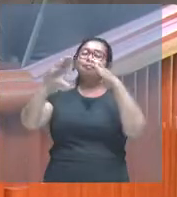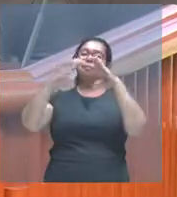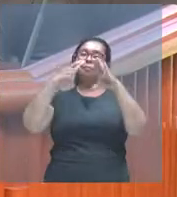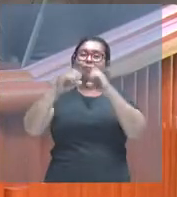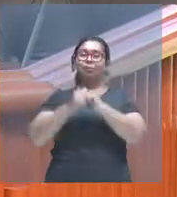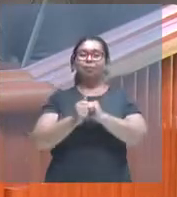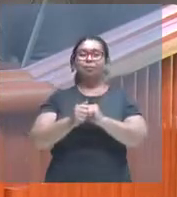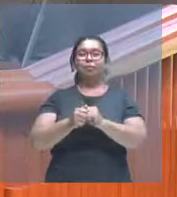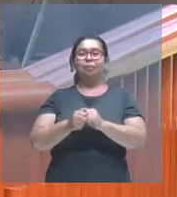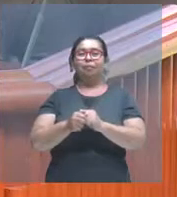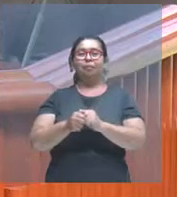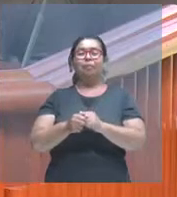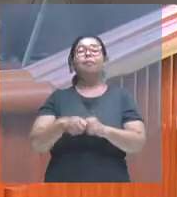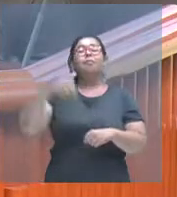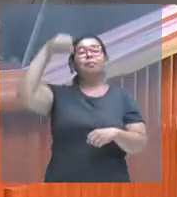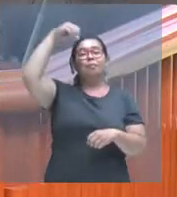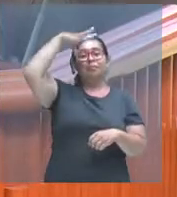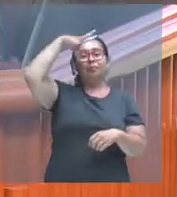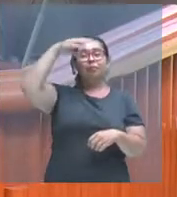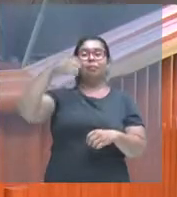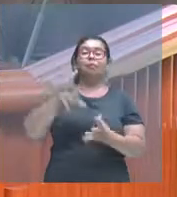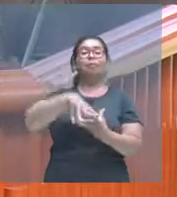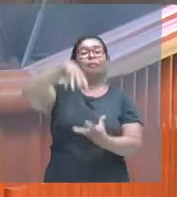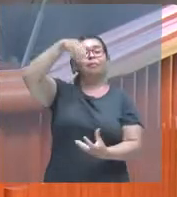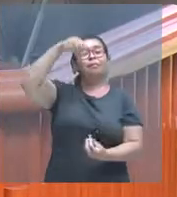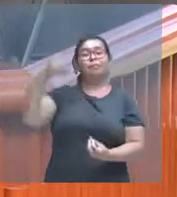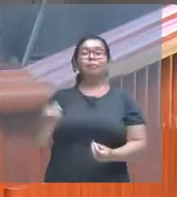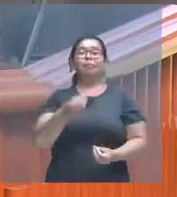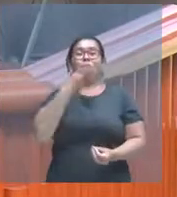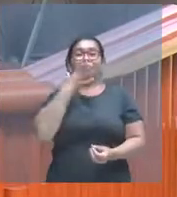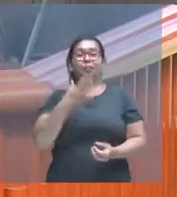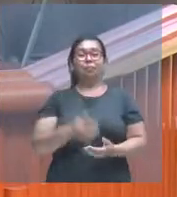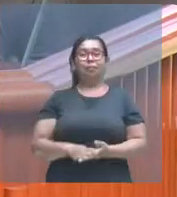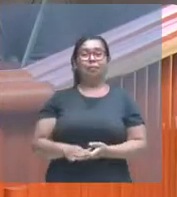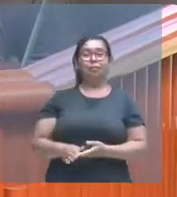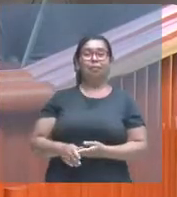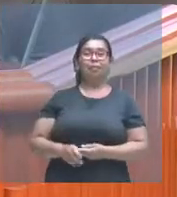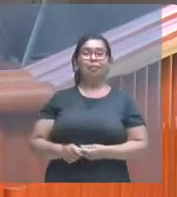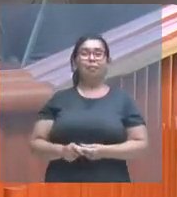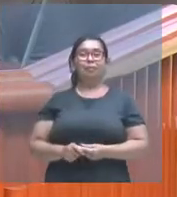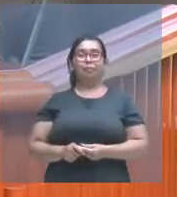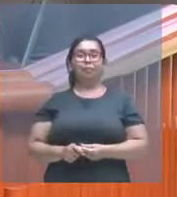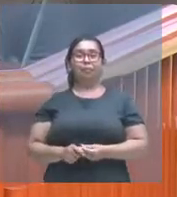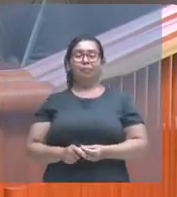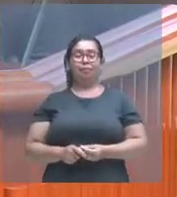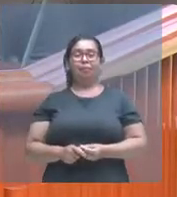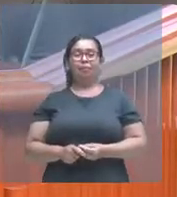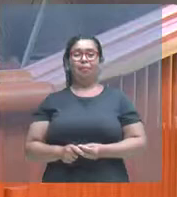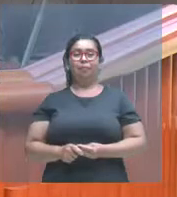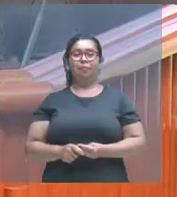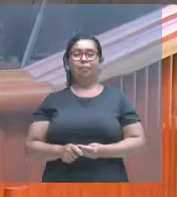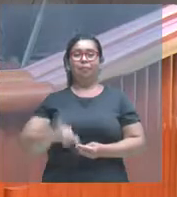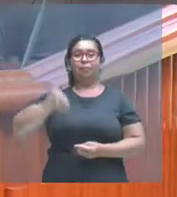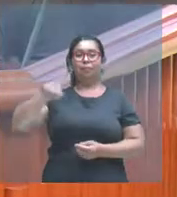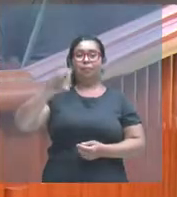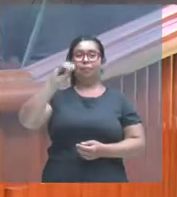seu espírito de luz, sua alma bondosa transcendem os limites geográficos. João,